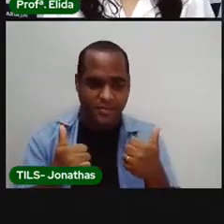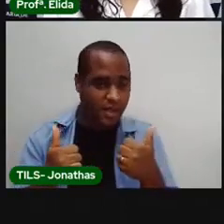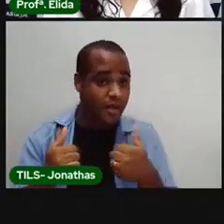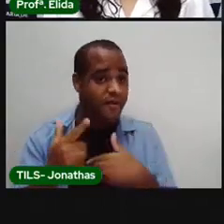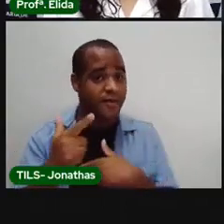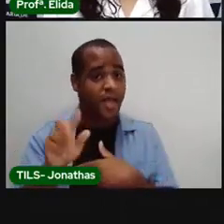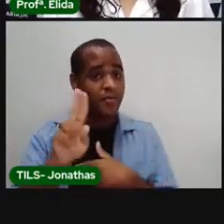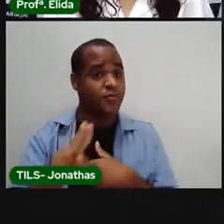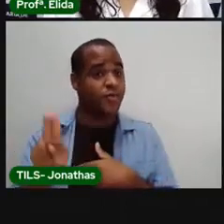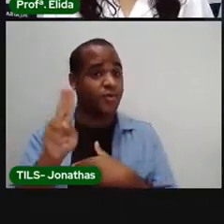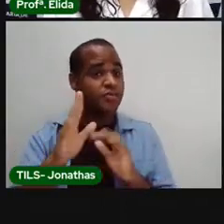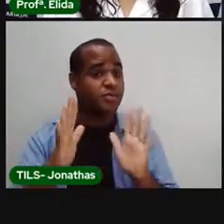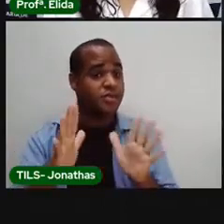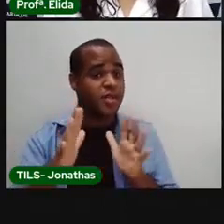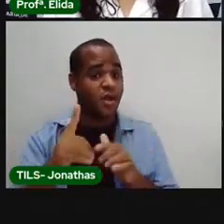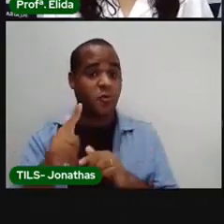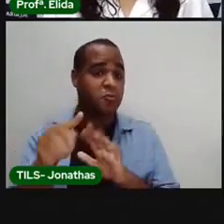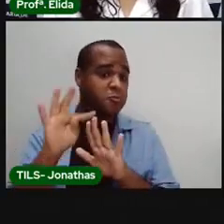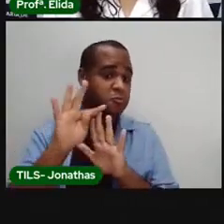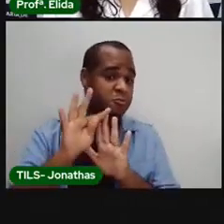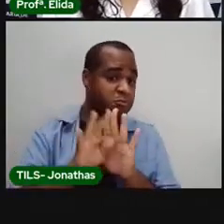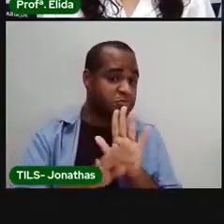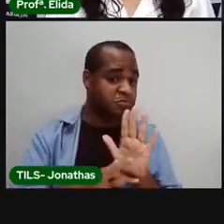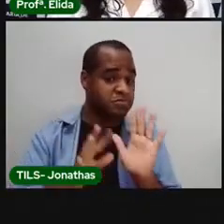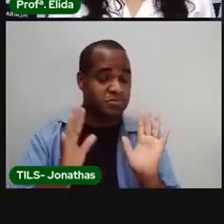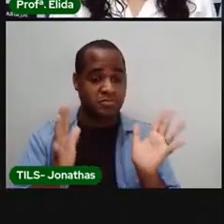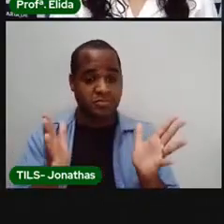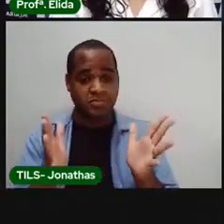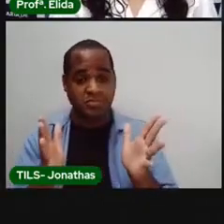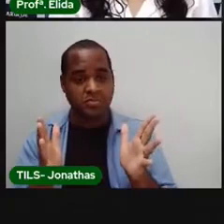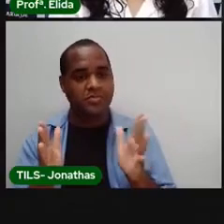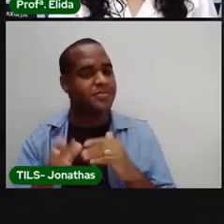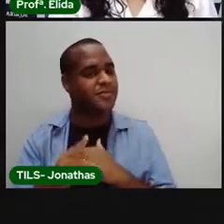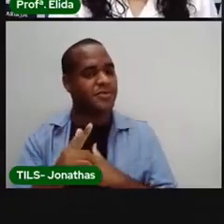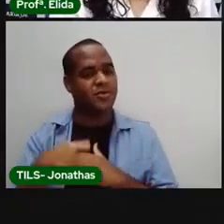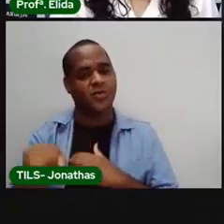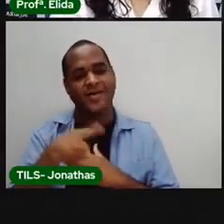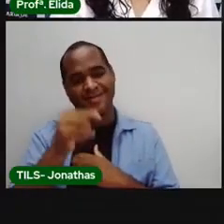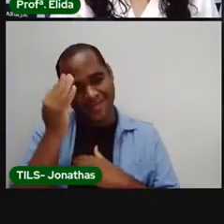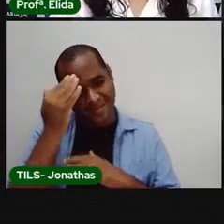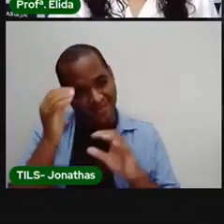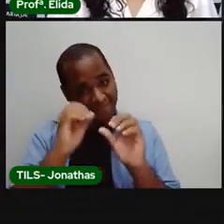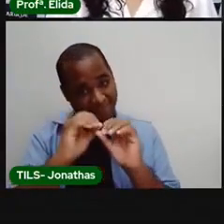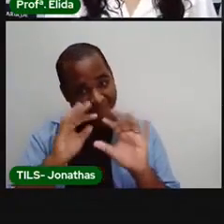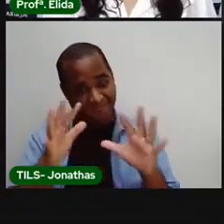Você já usou esse ponto em algum texto? Vamos entendê-lo melhor.